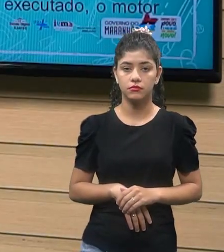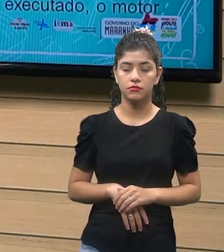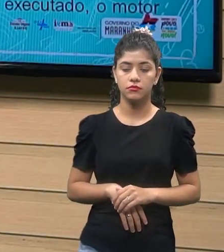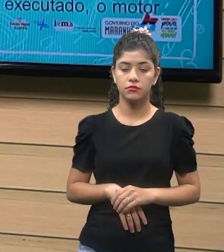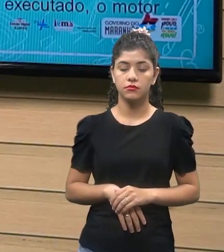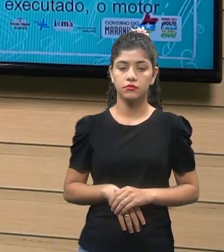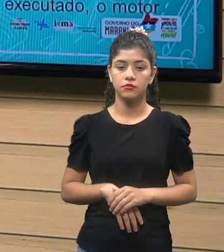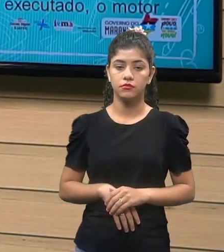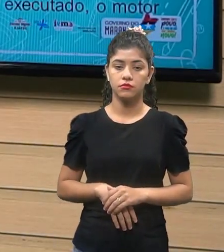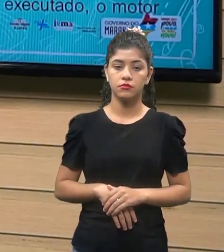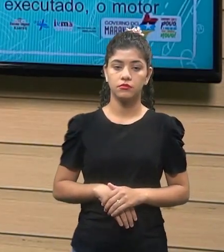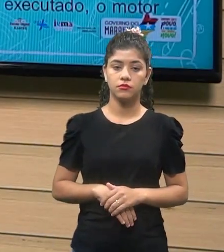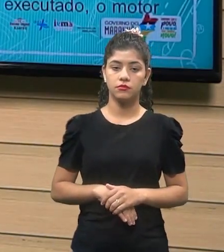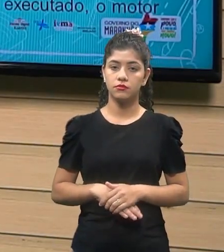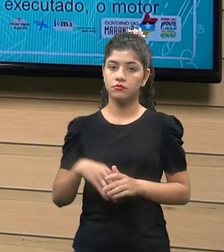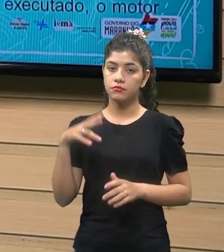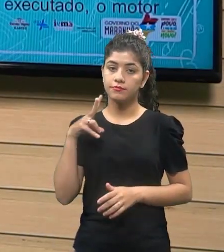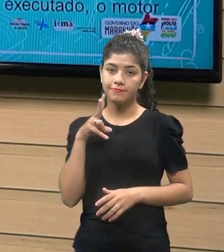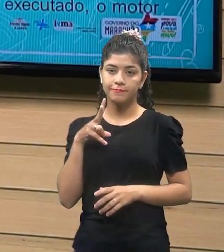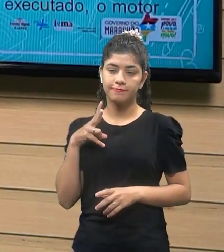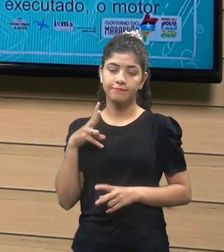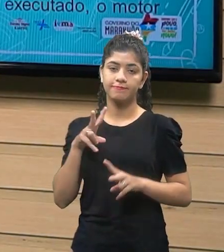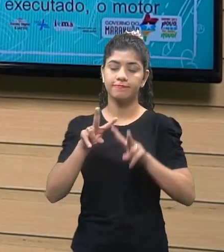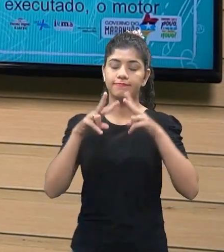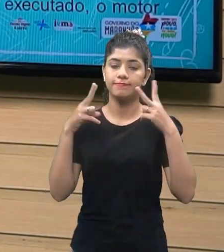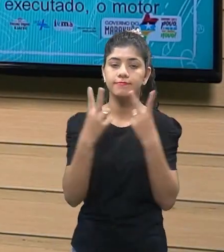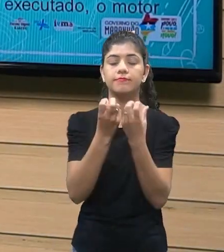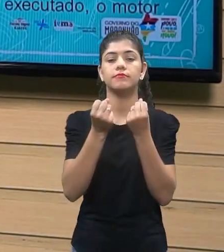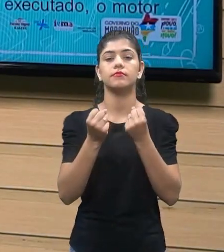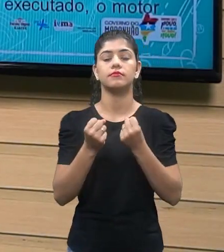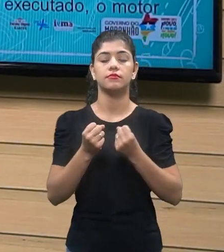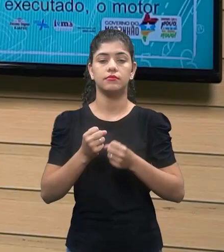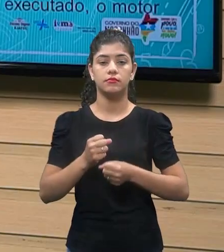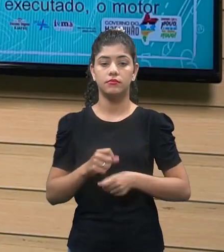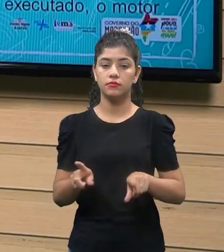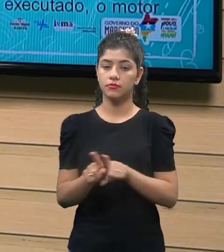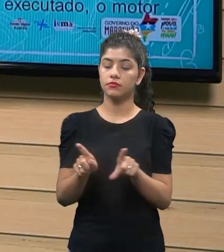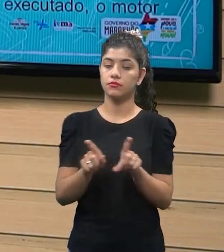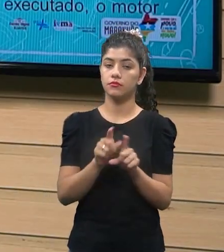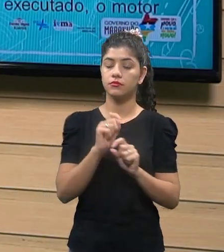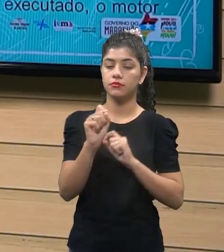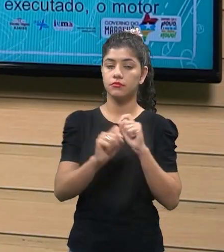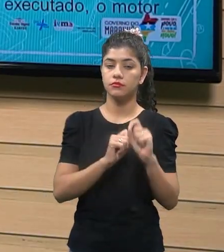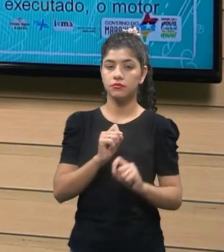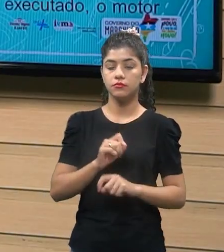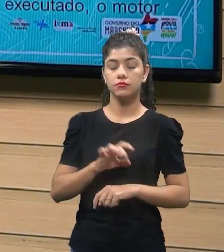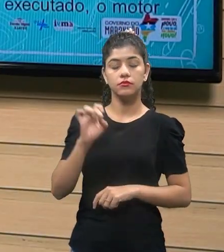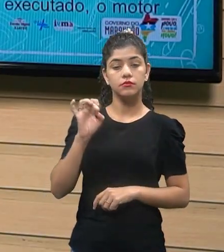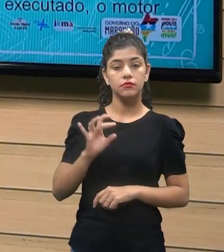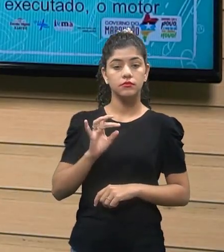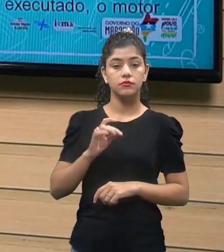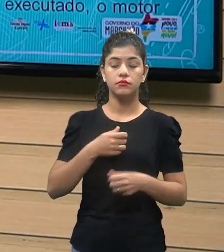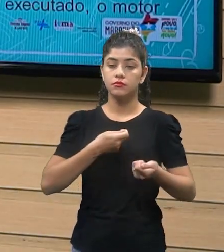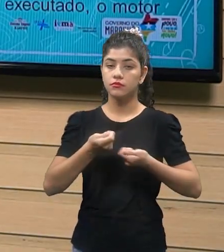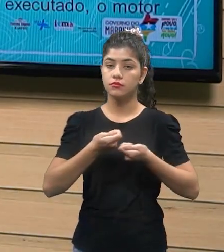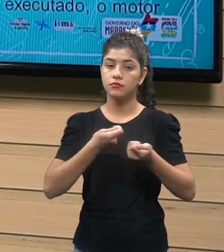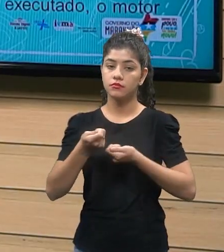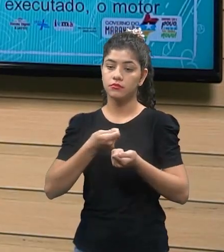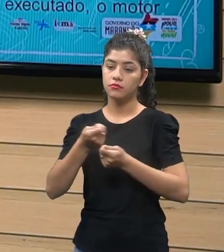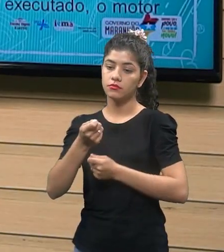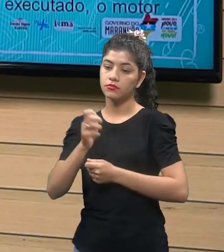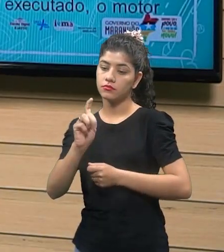precisão maior, para uma velocidade maior, tá? Ou ainda motores simplesmente que controlam o